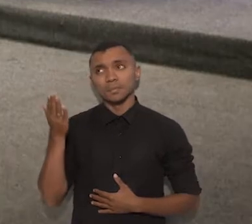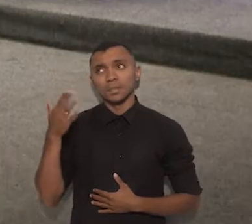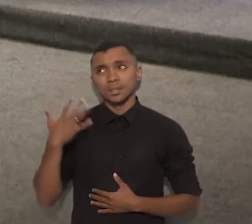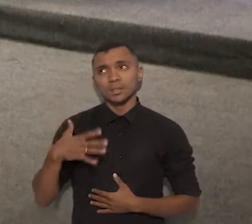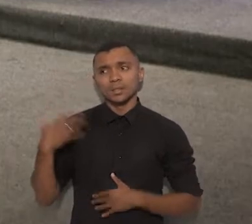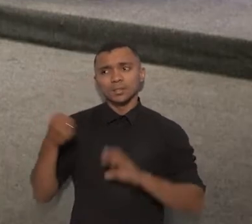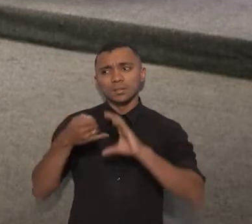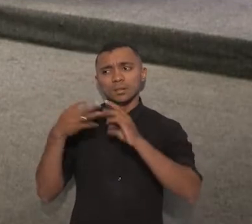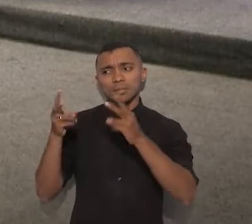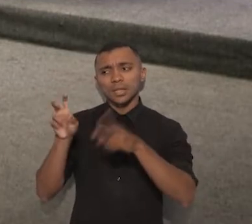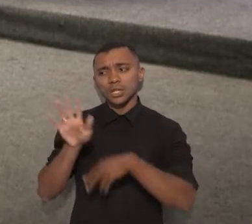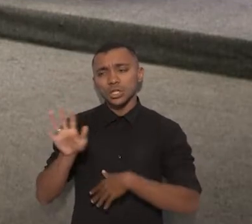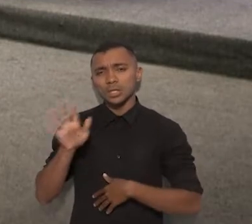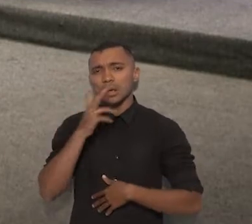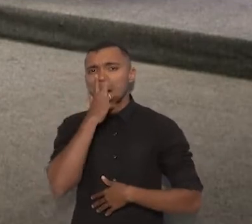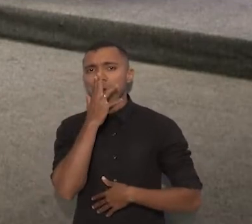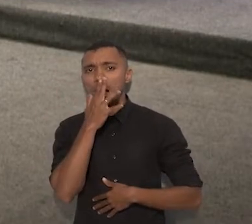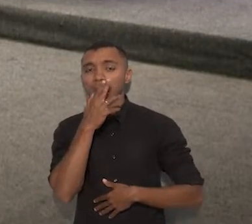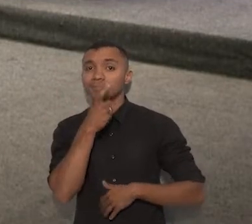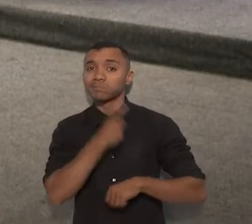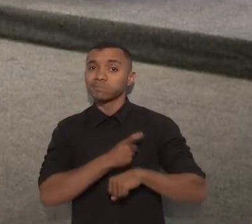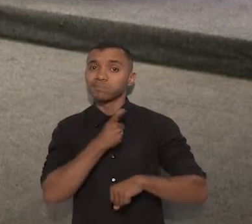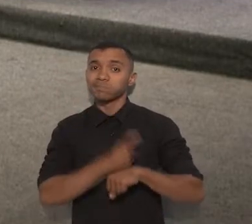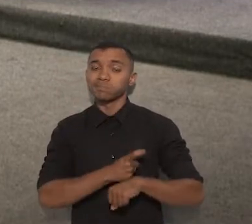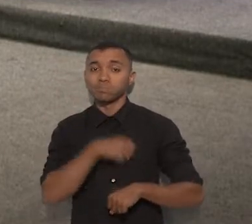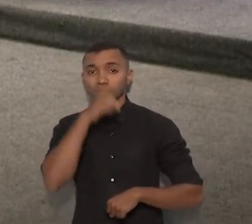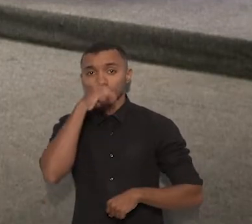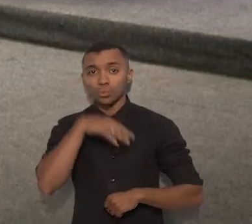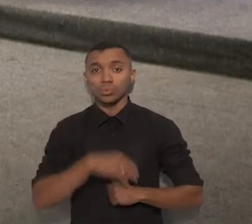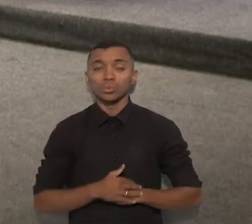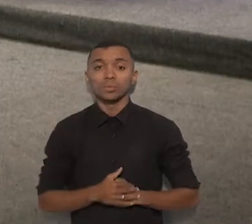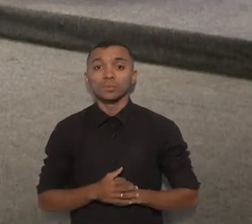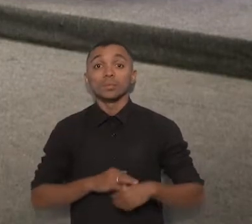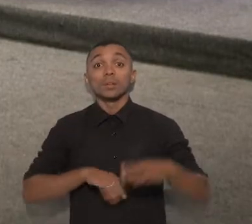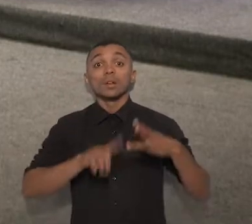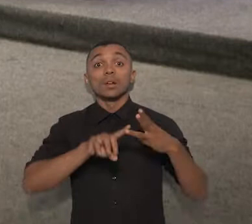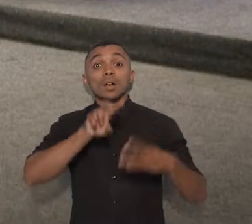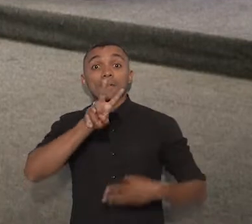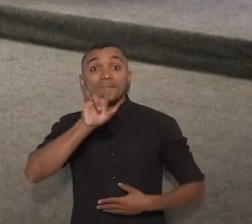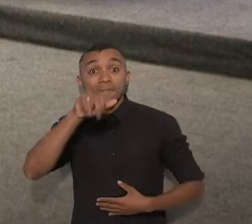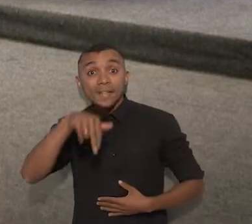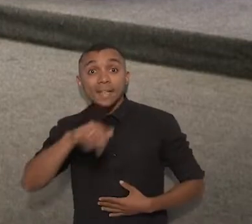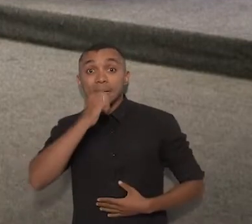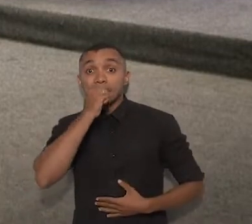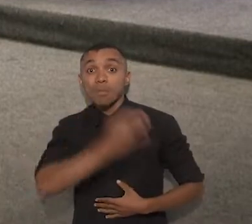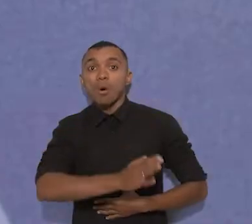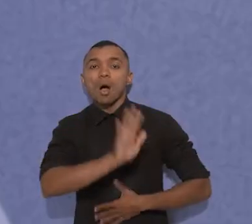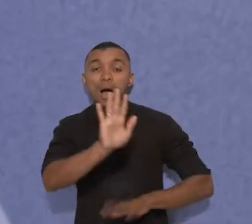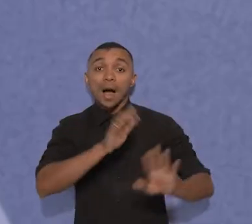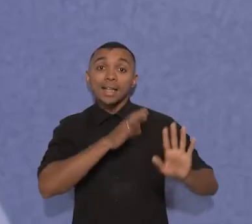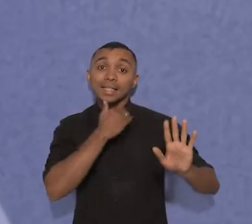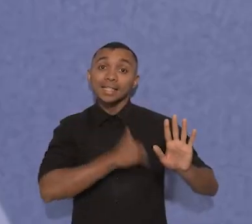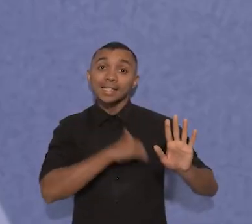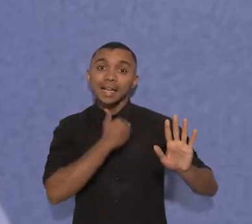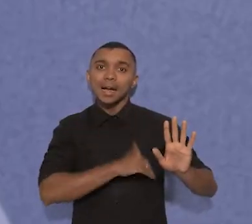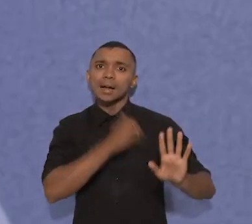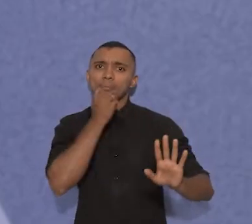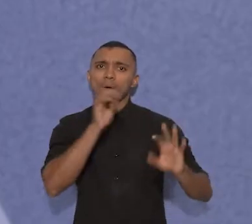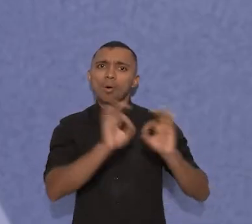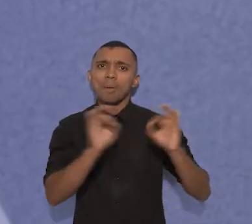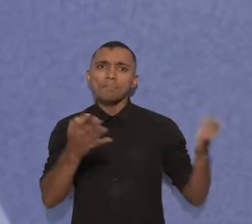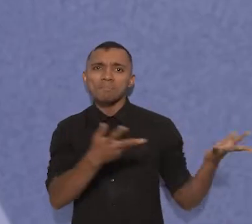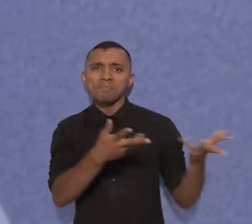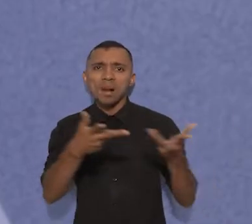de ignorância. Né? Mas quem teve excesso de personalidade foi o Vina, né? Fez uma partida muito boa, né? E o Ceará jogou muito bem. A vitória